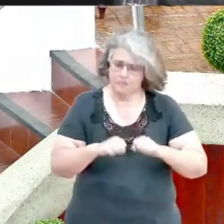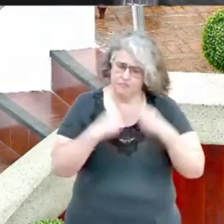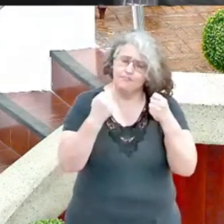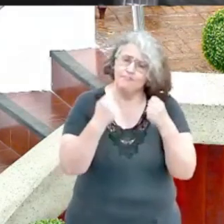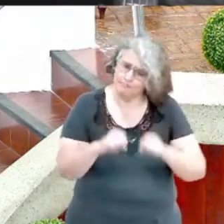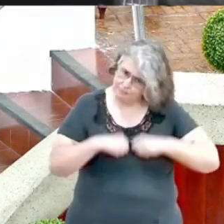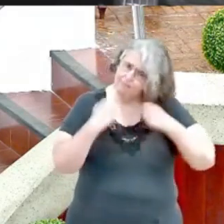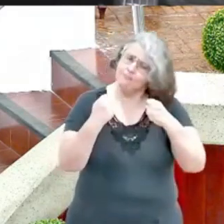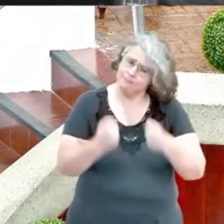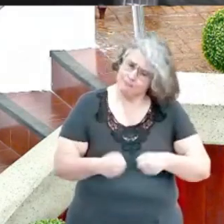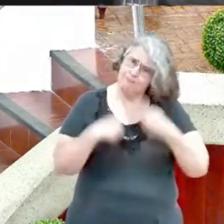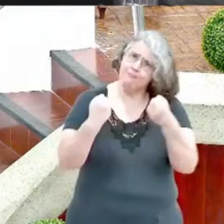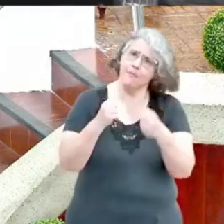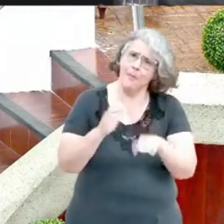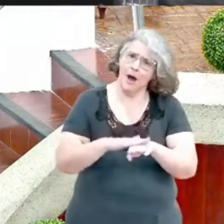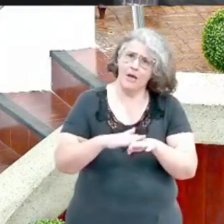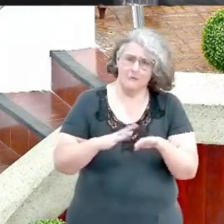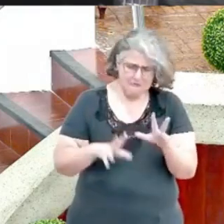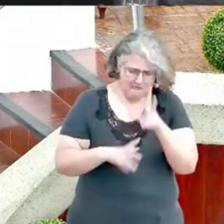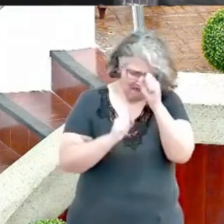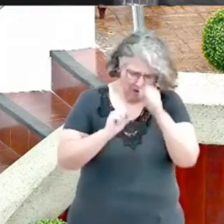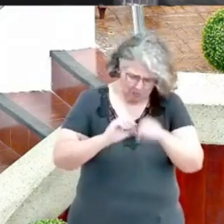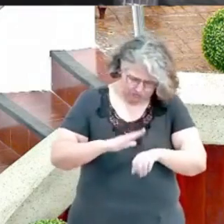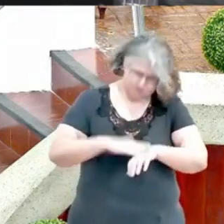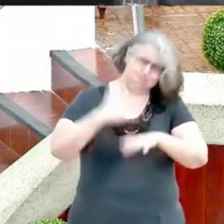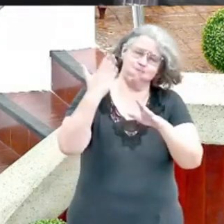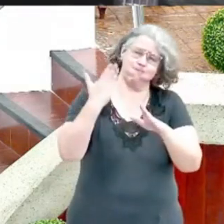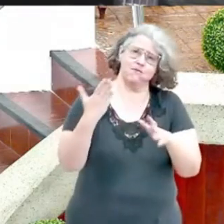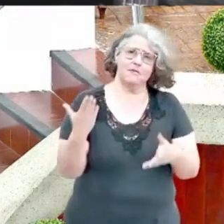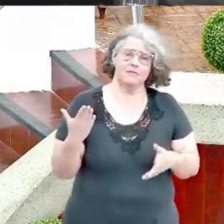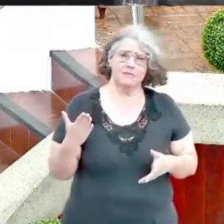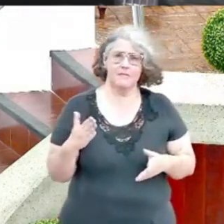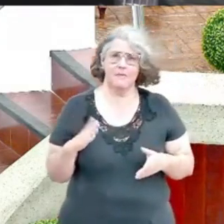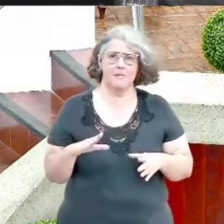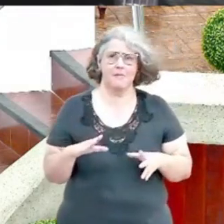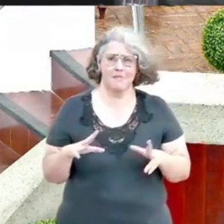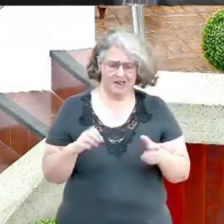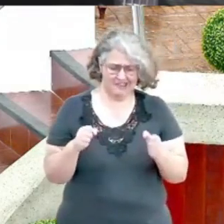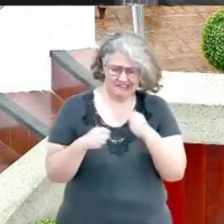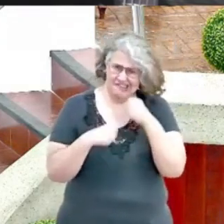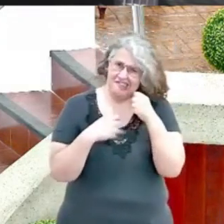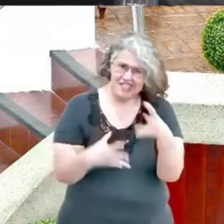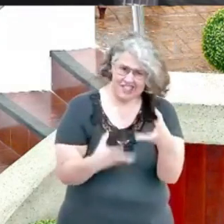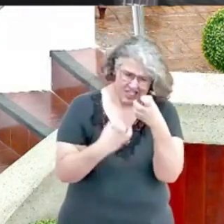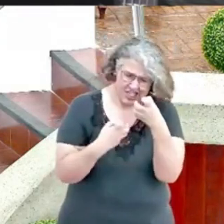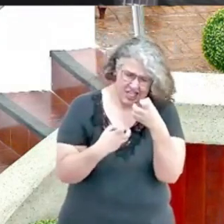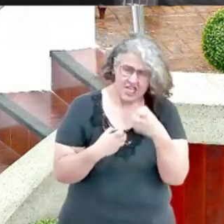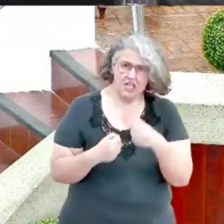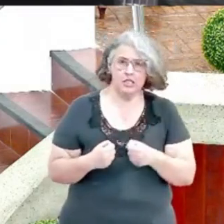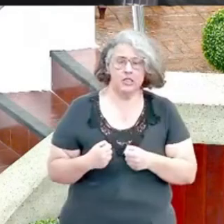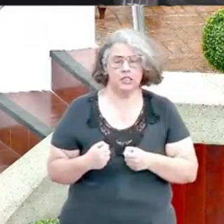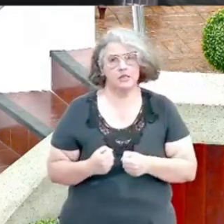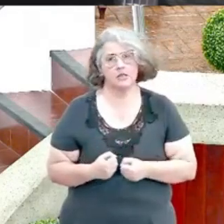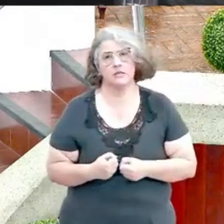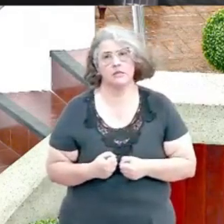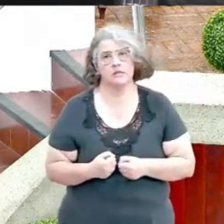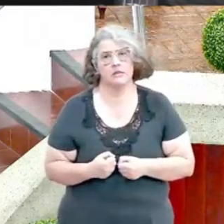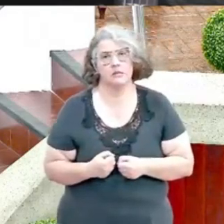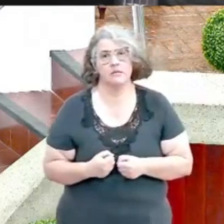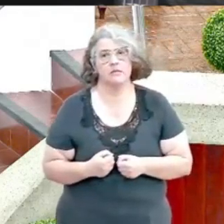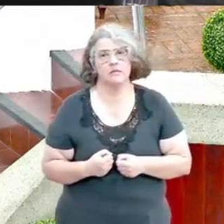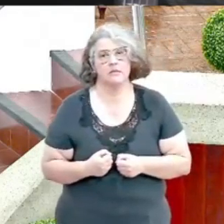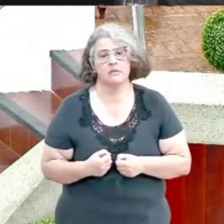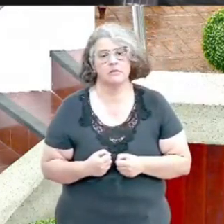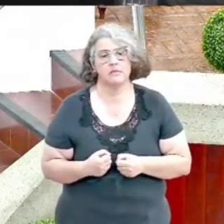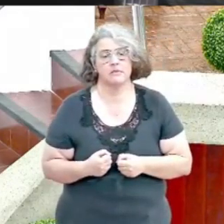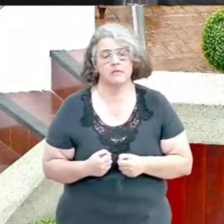empenho, com todas as nossas forças, com muito mais garra, tentamos ver vocês. E